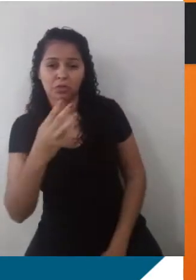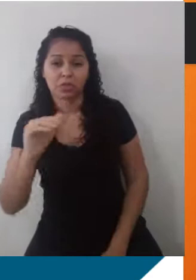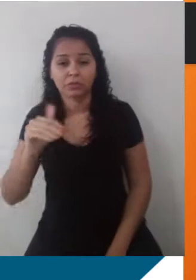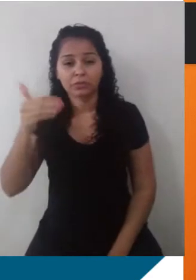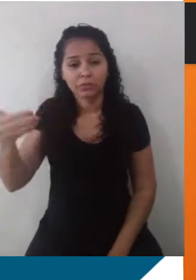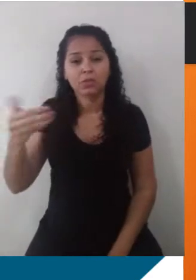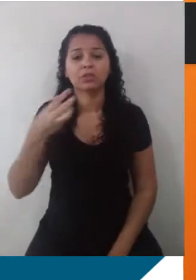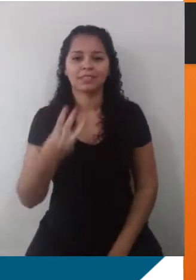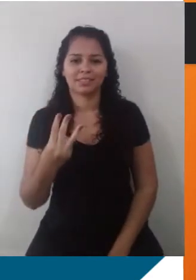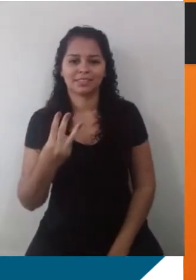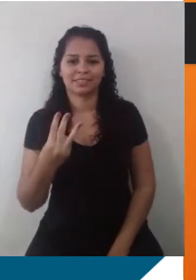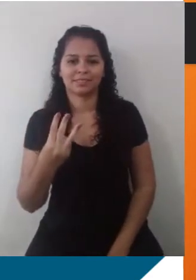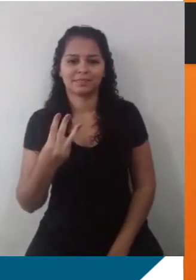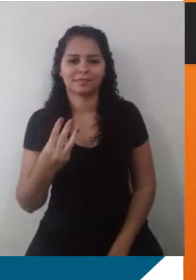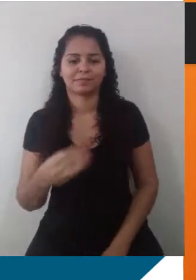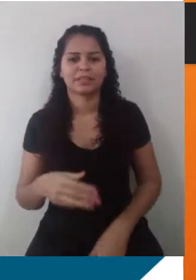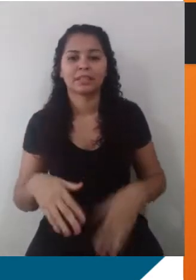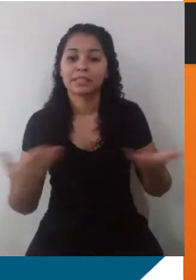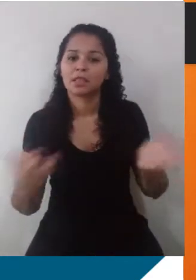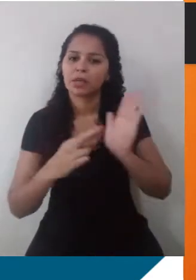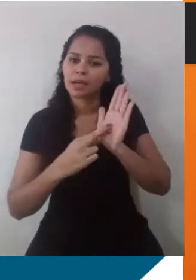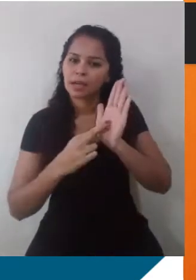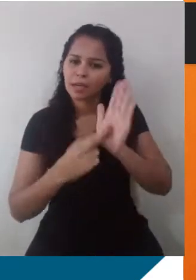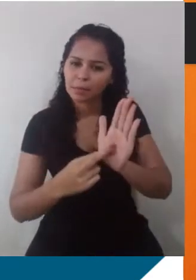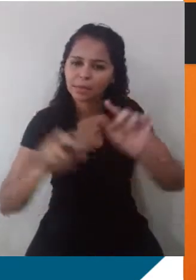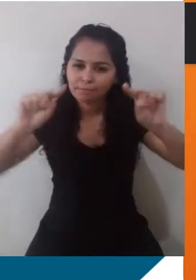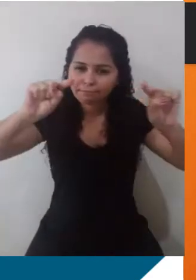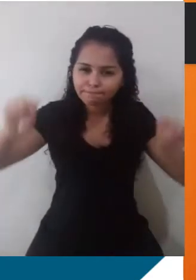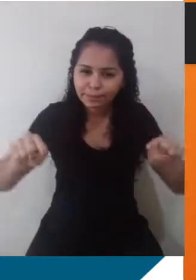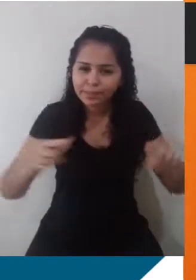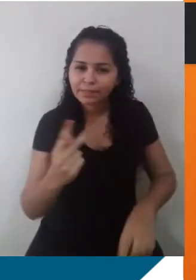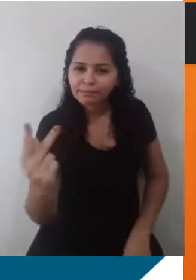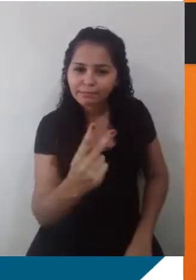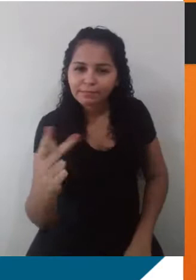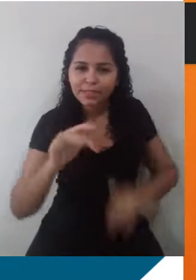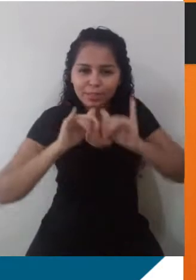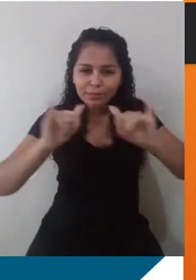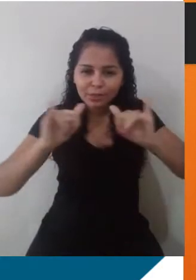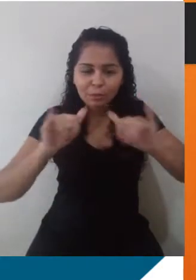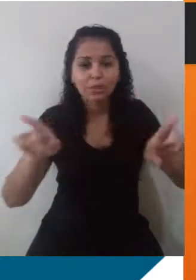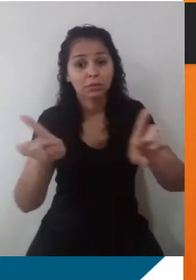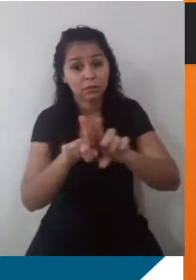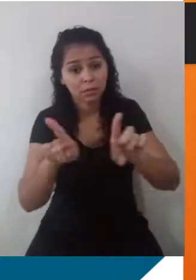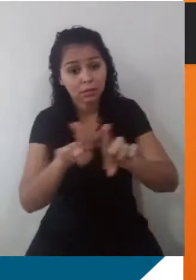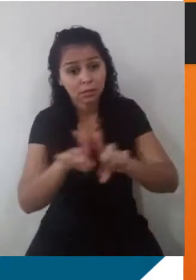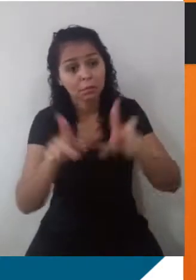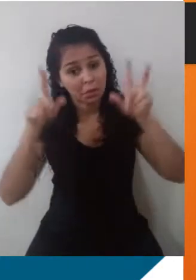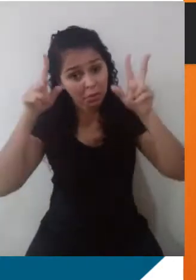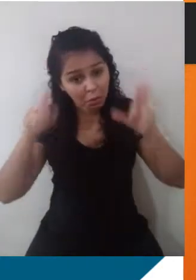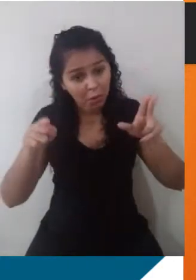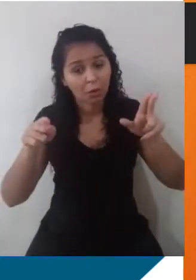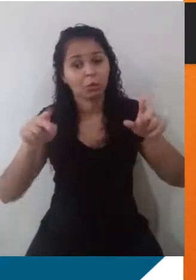que a saída é o número 3. E a gente representa esse par de informações, entrada e saída, também da